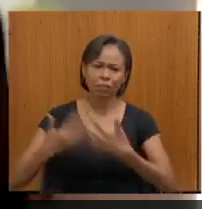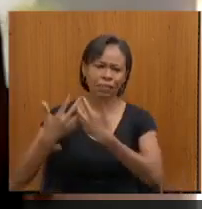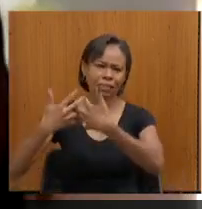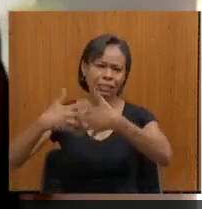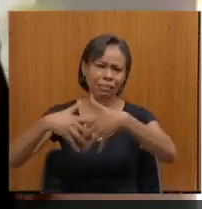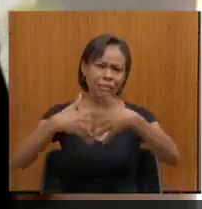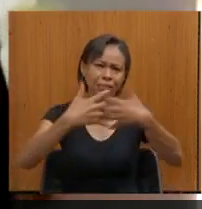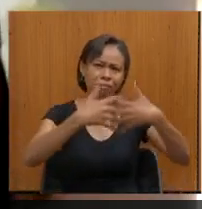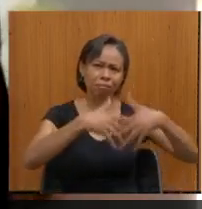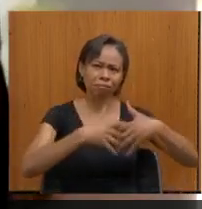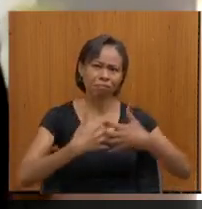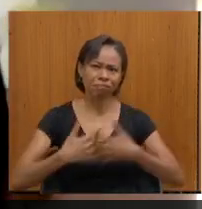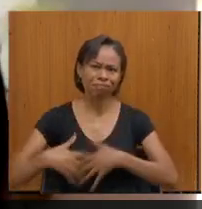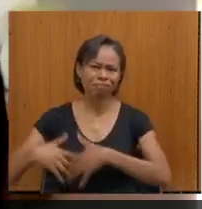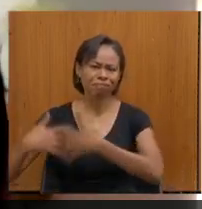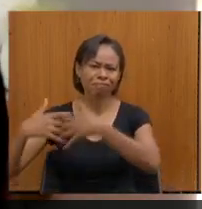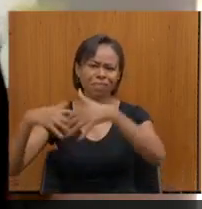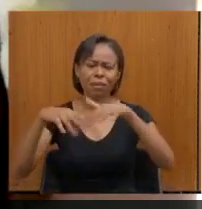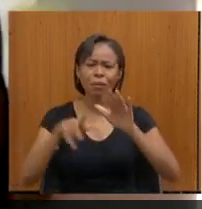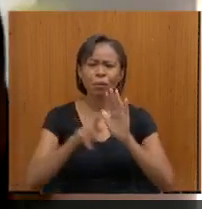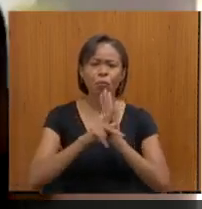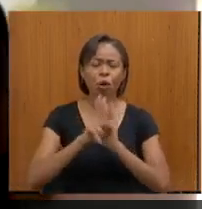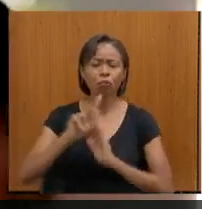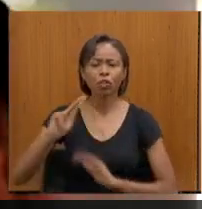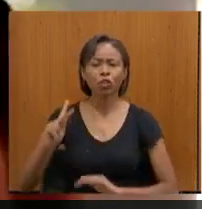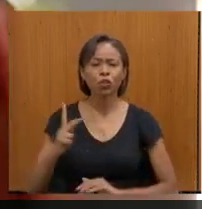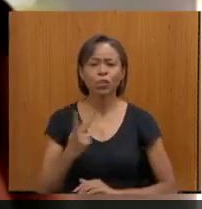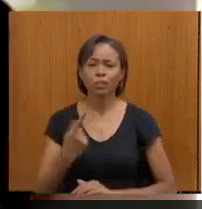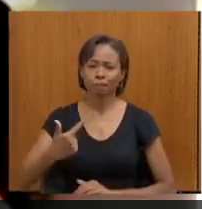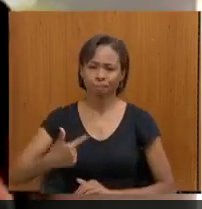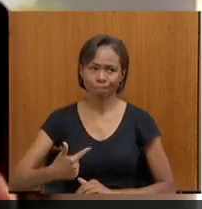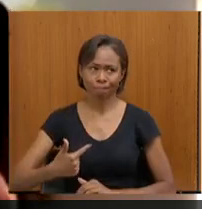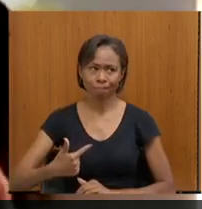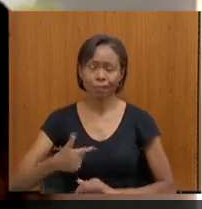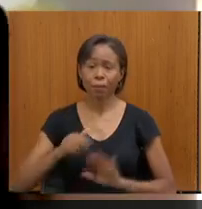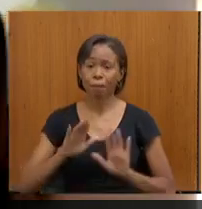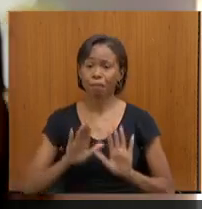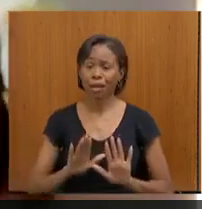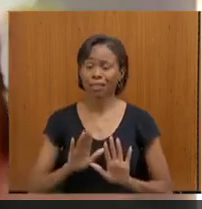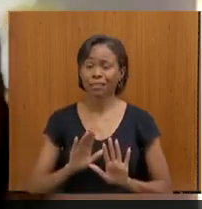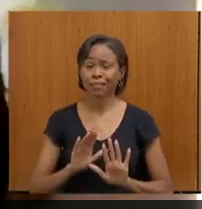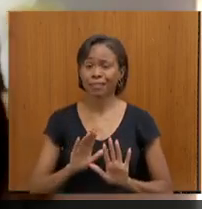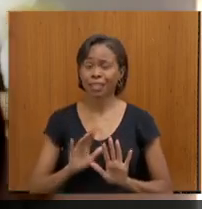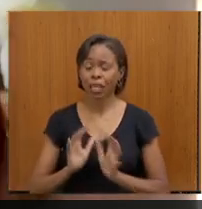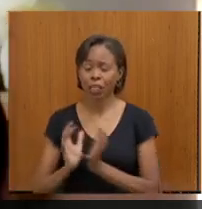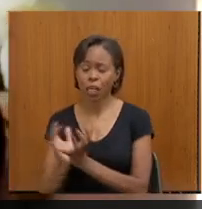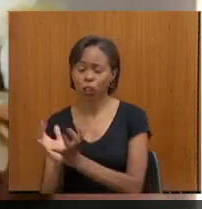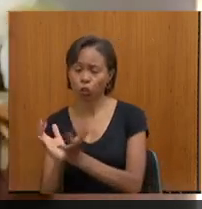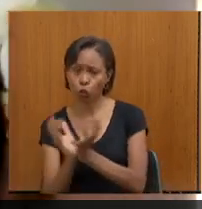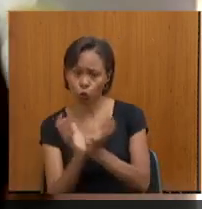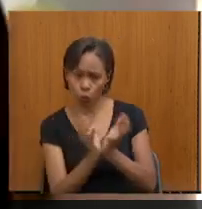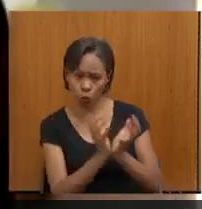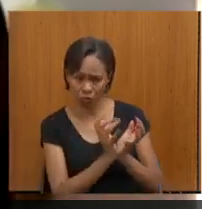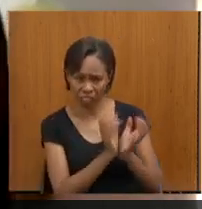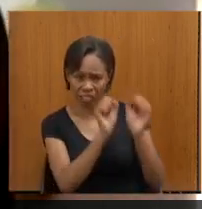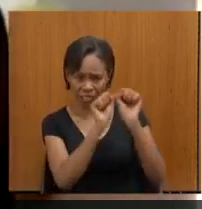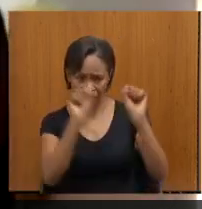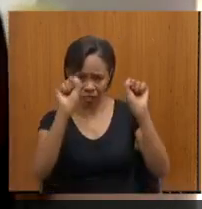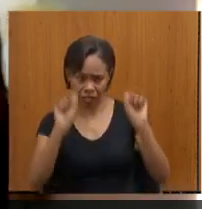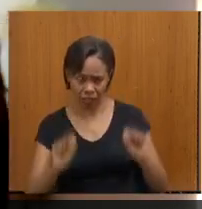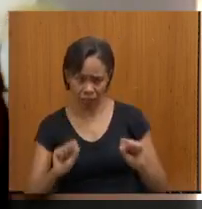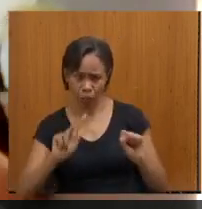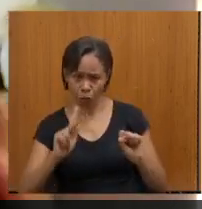bombeamento de D as irmãs O Elo dessa cadeia do sistema de hidrogênio